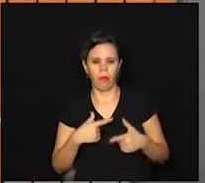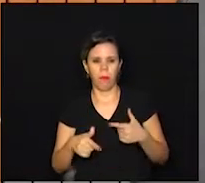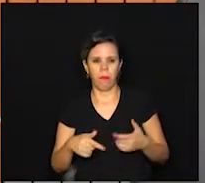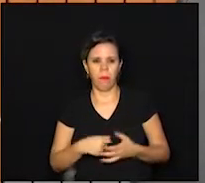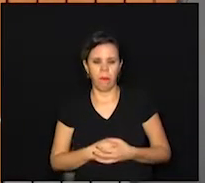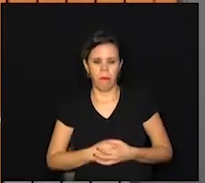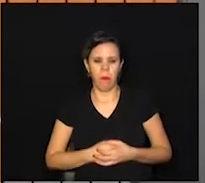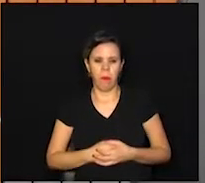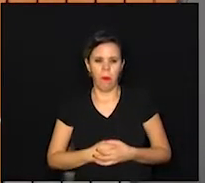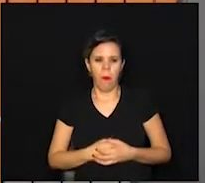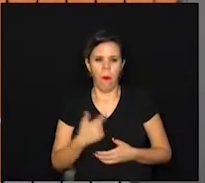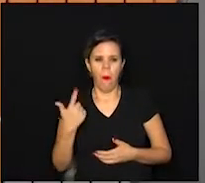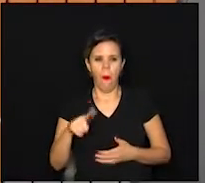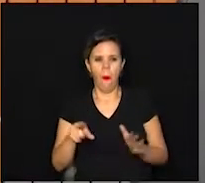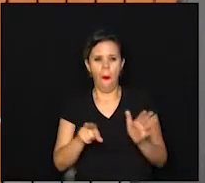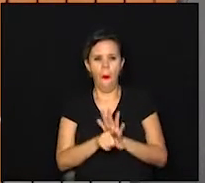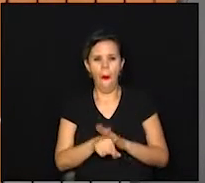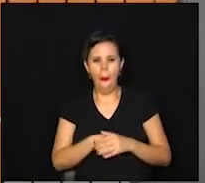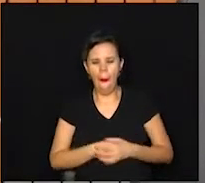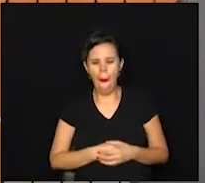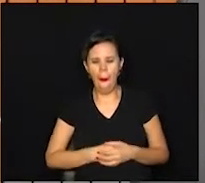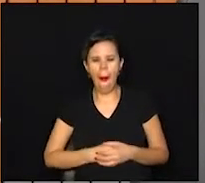retrocessos? E a outra